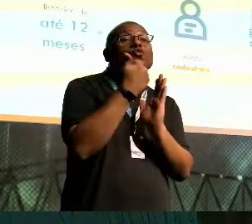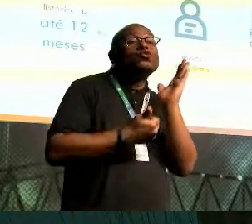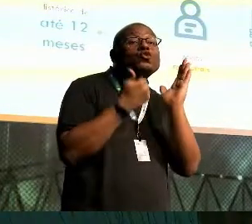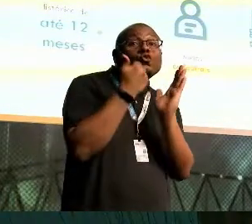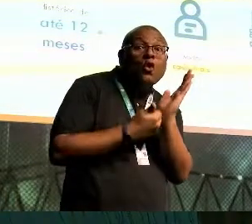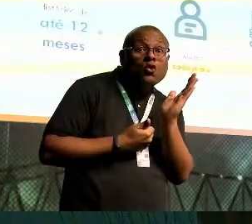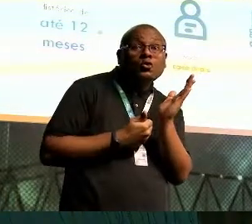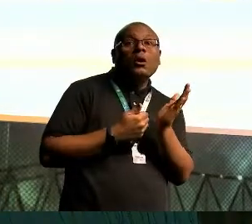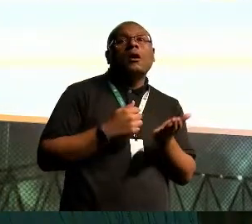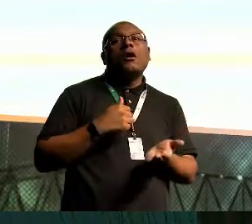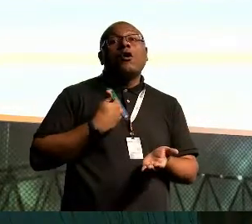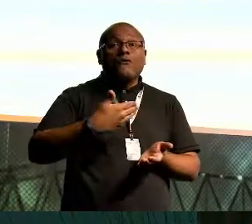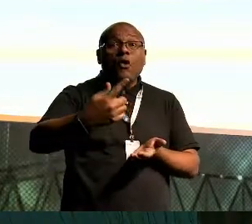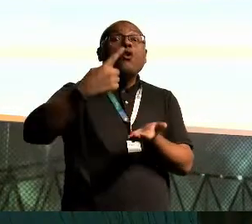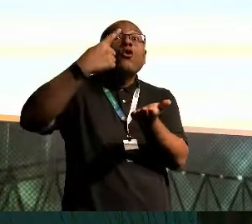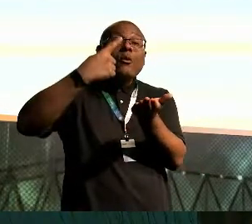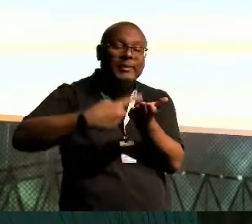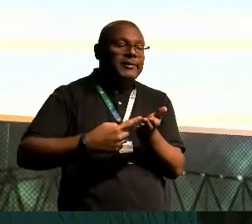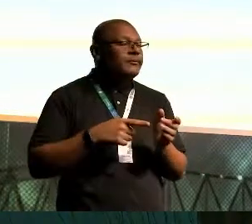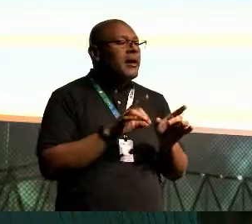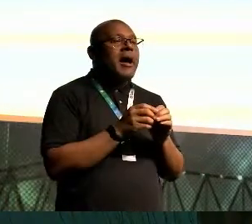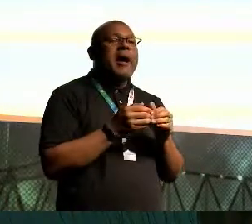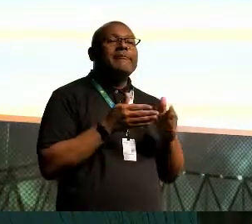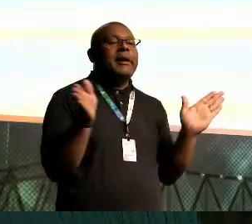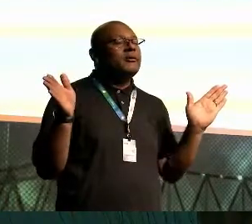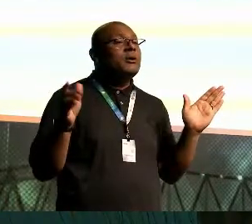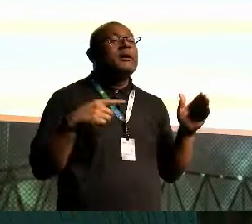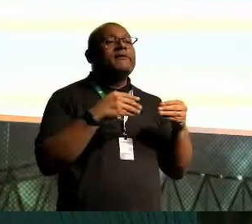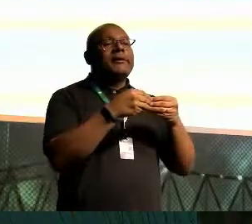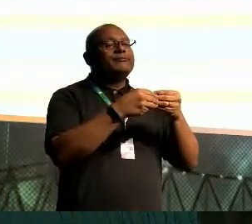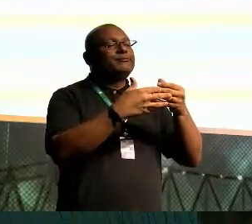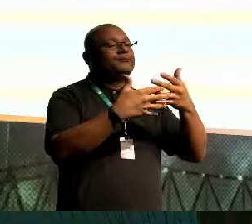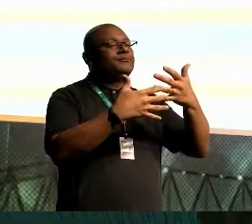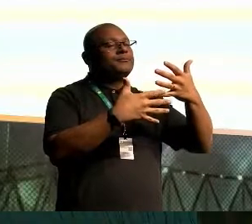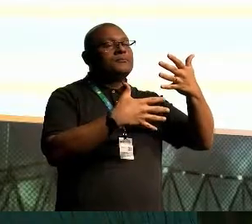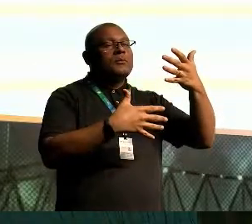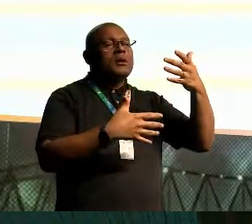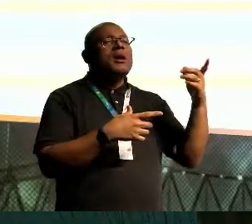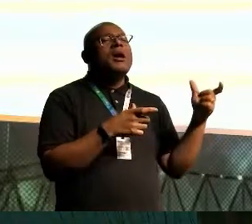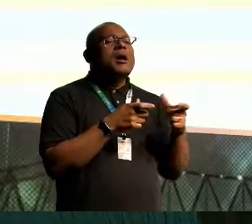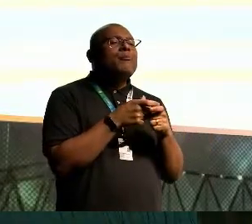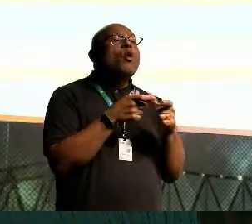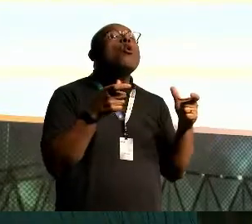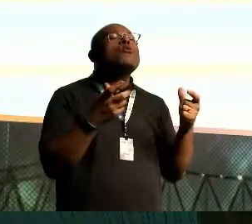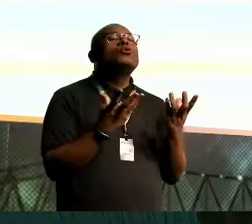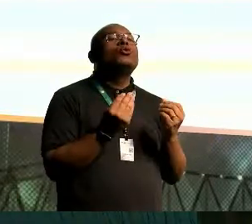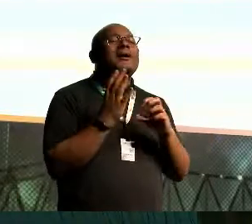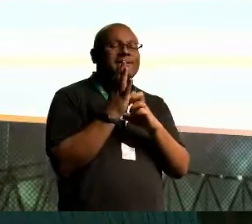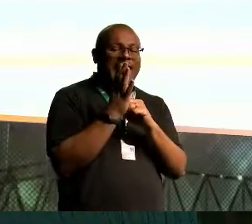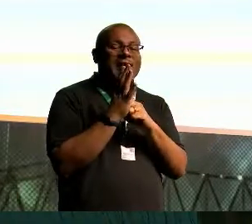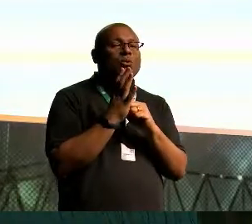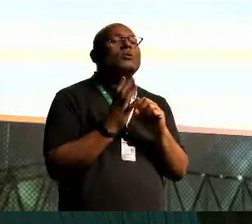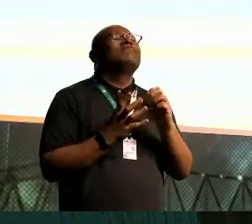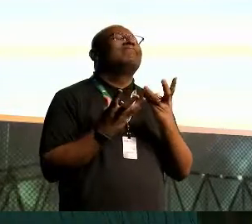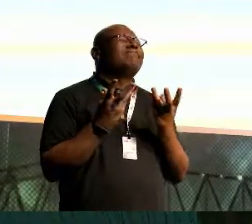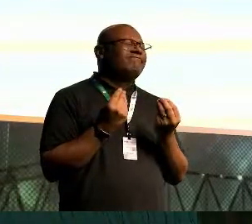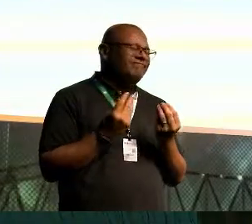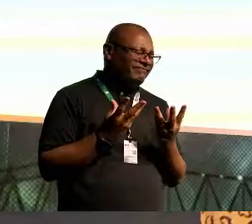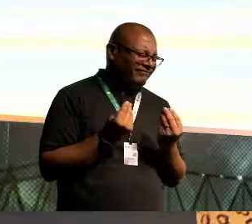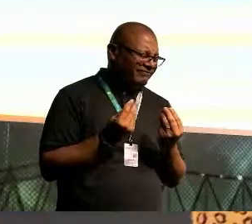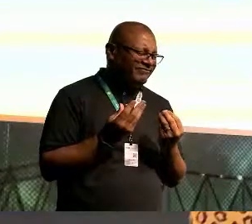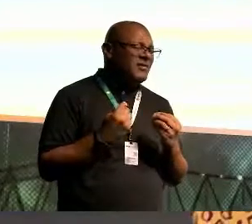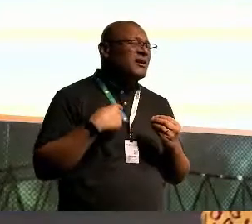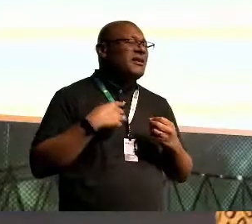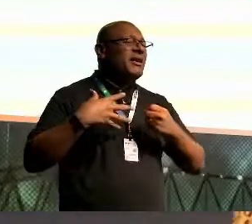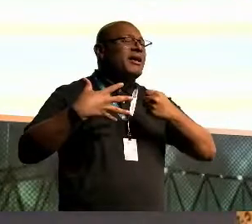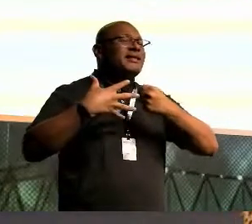muita coisa. E é um escopo vivo, está aumentando. Mas e aí, isso é pouco, isso é muito? Muito dado isso é fato. Já tem uma boa base de